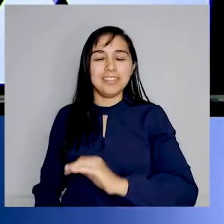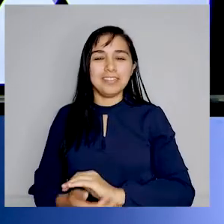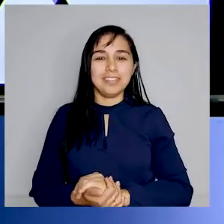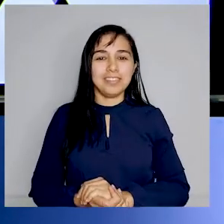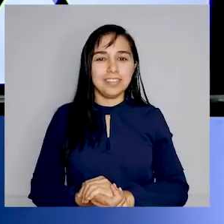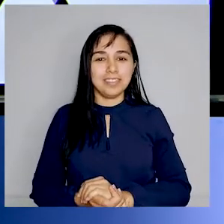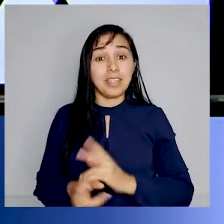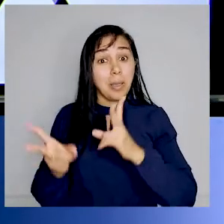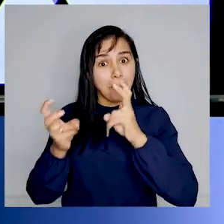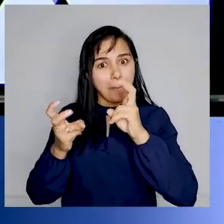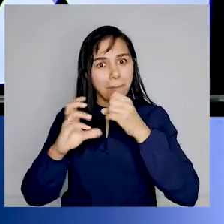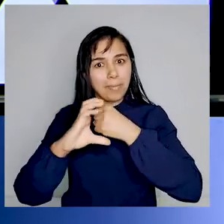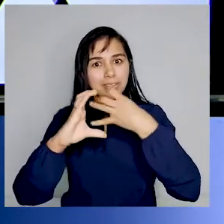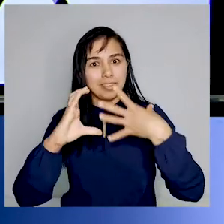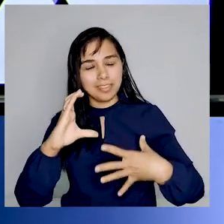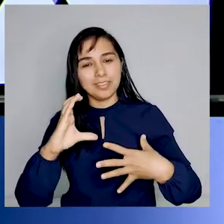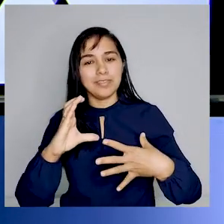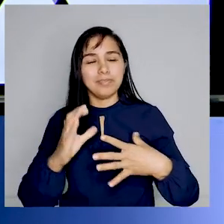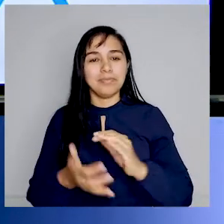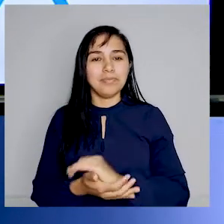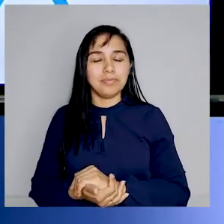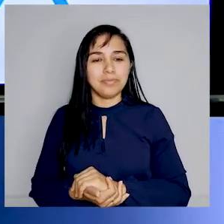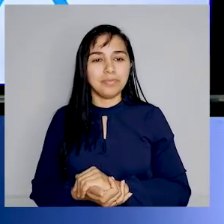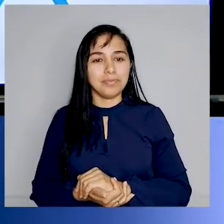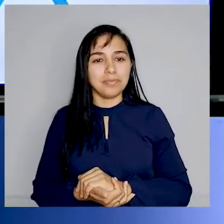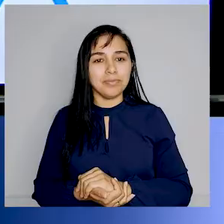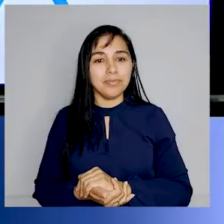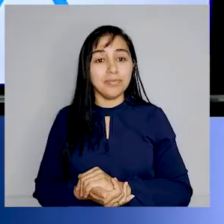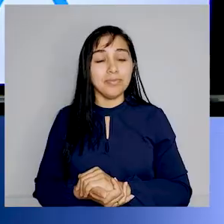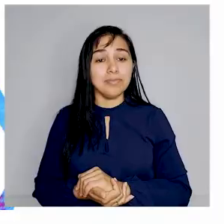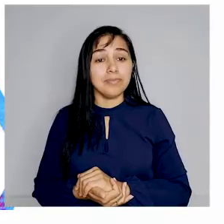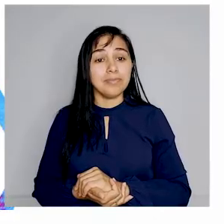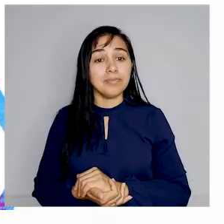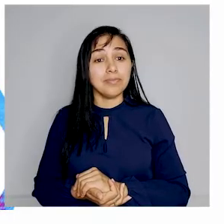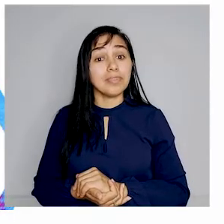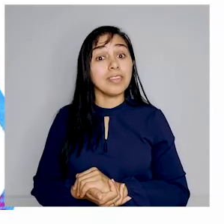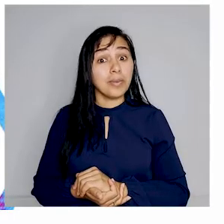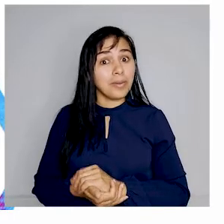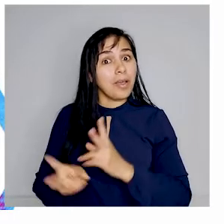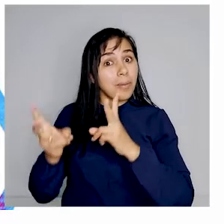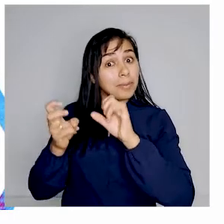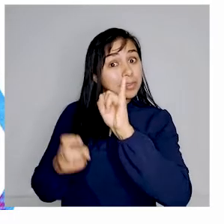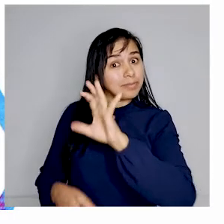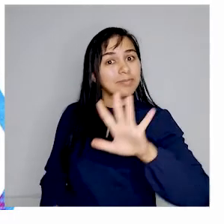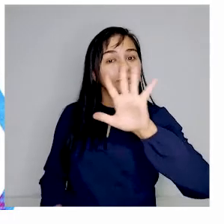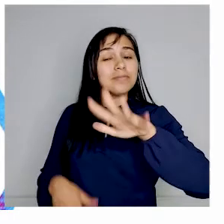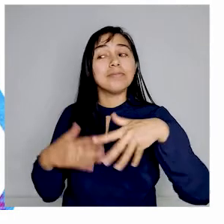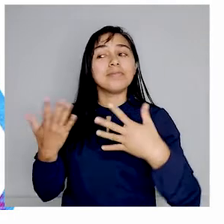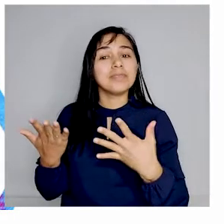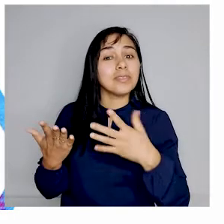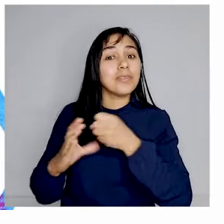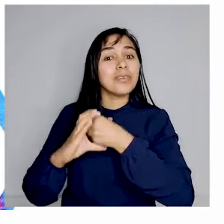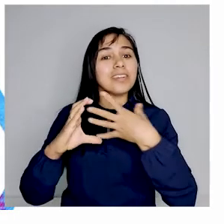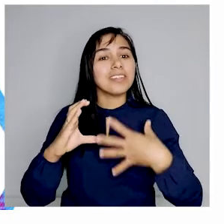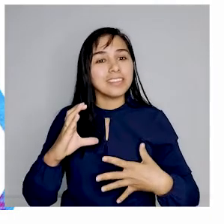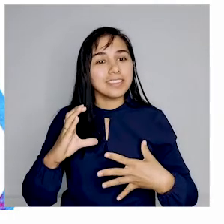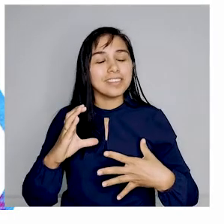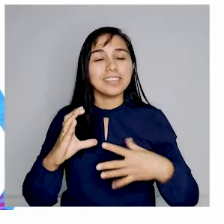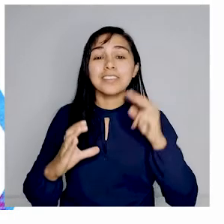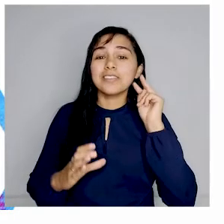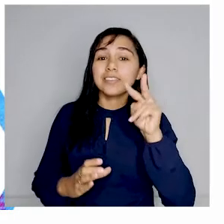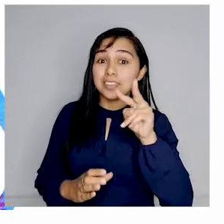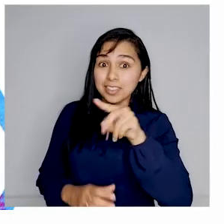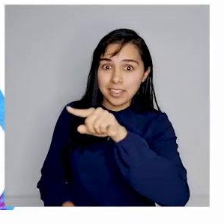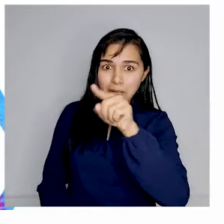essa característica que apresenta esse tipo de luta. Pois bem, dentro dessa imagem nós apresentamos agora características diferentes.